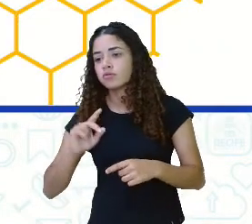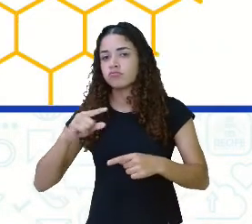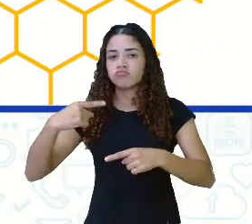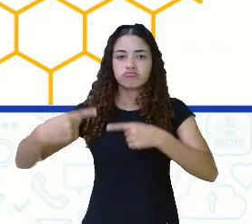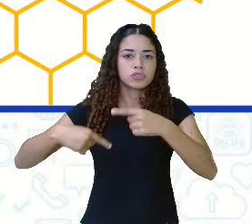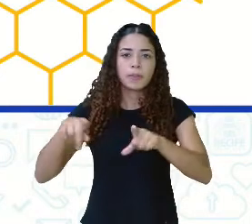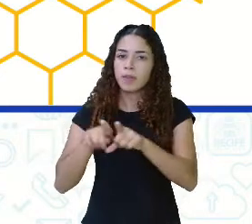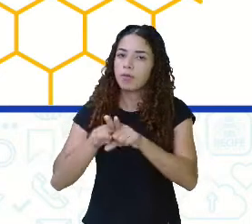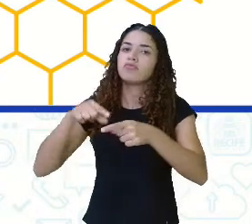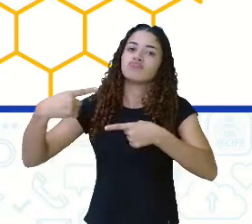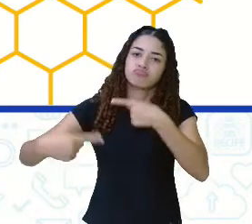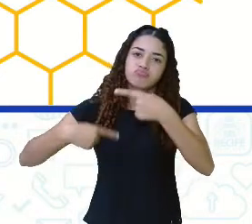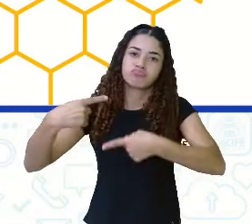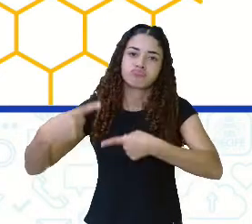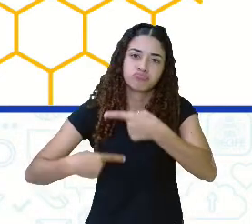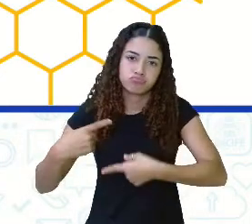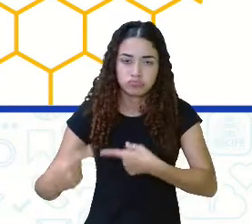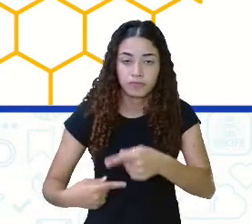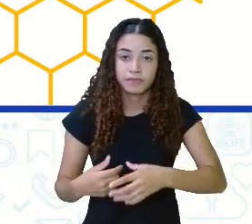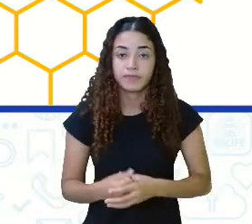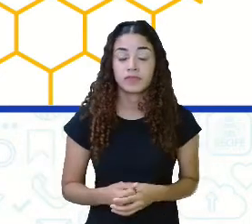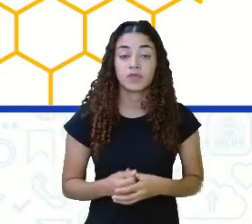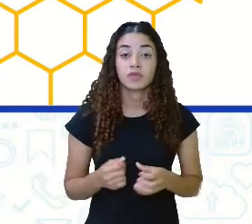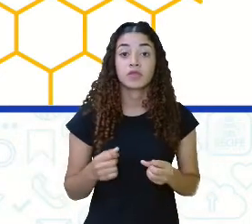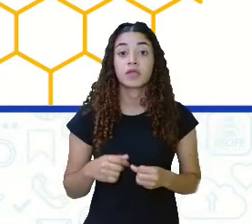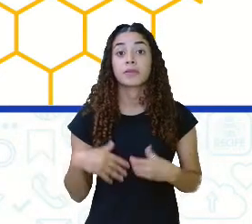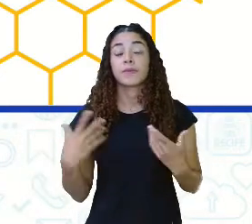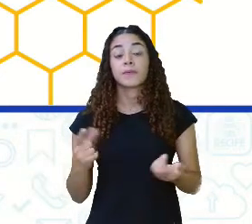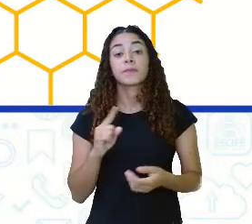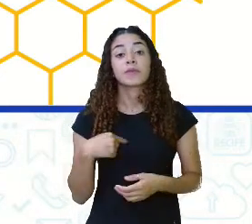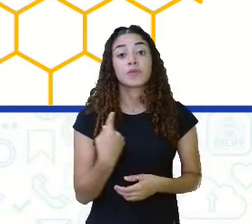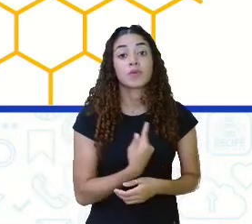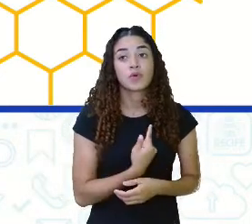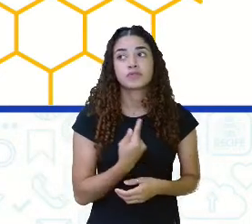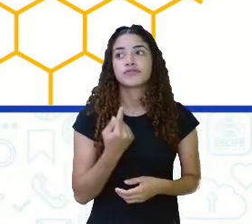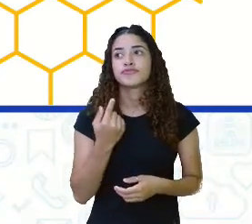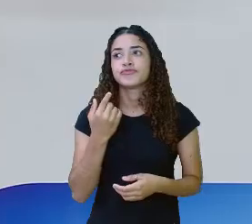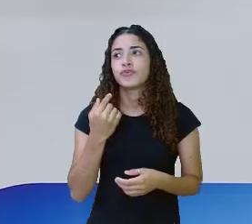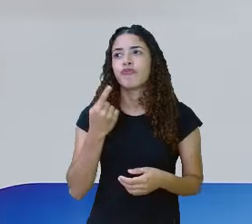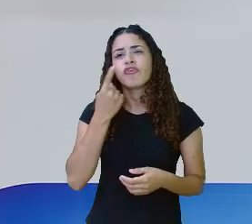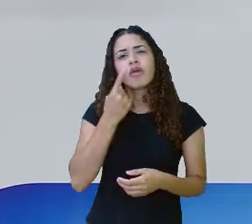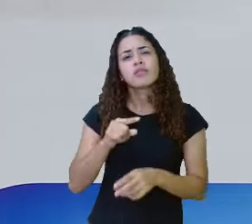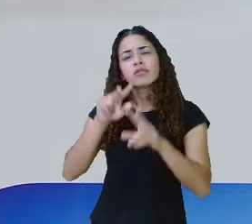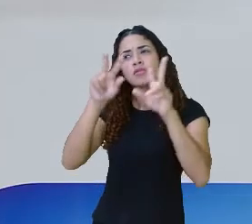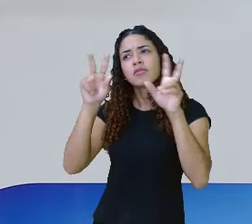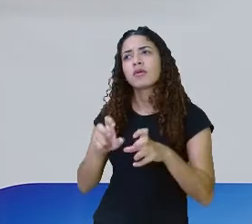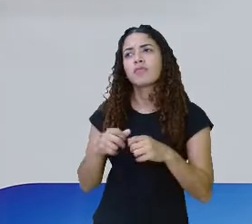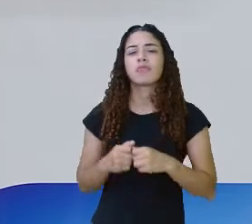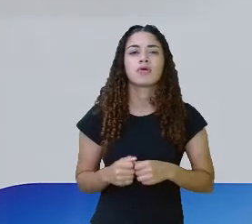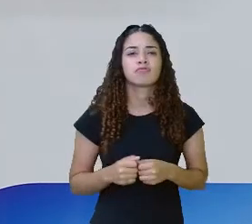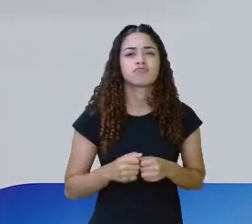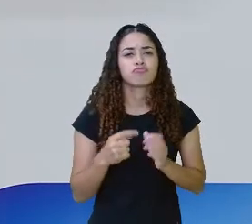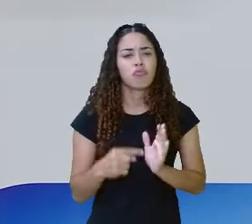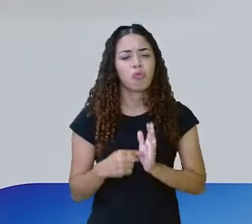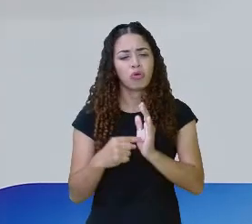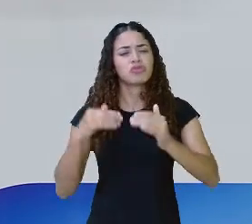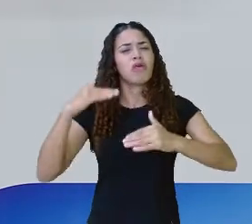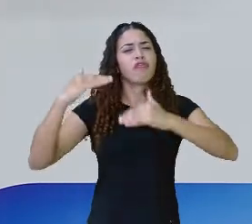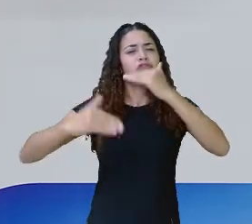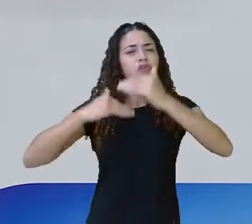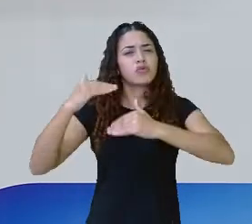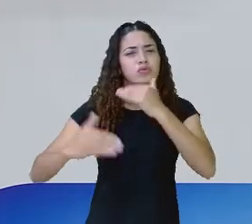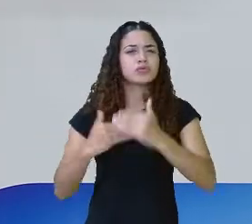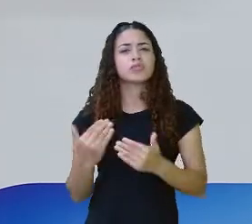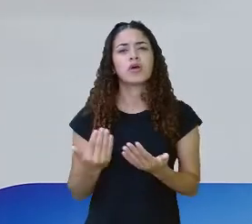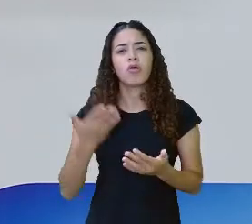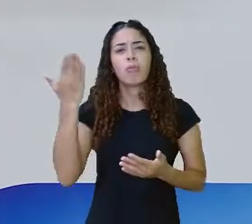é isso. Evidências da evolução. Então, para a gente entender, tá, professora, eu estou entendendo tudo que a senhora está dizendo, mas quais são as